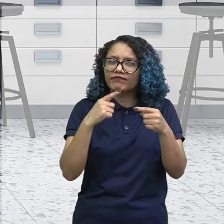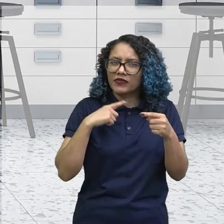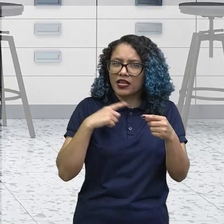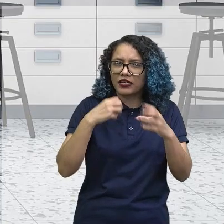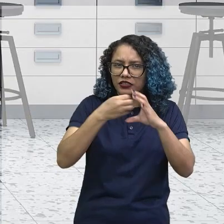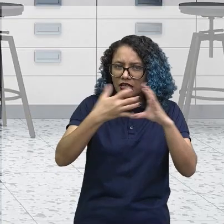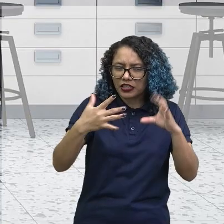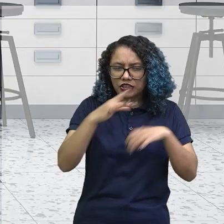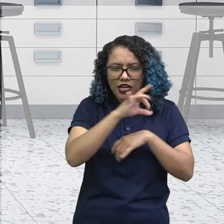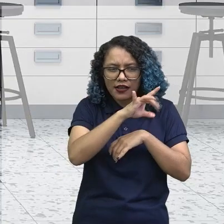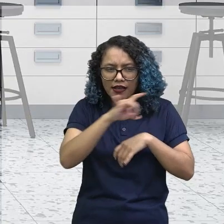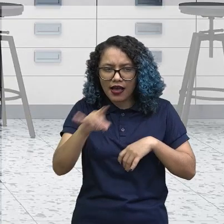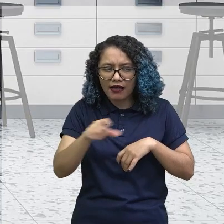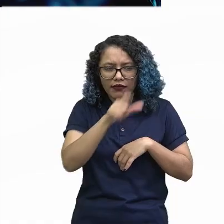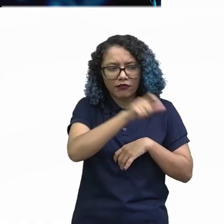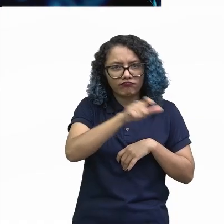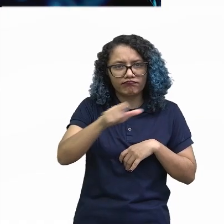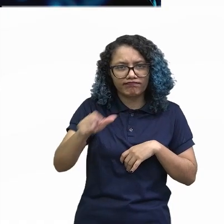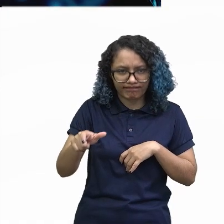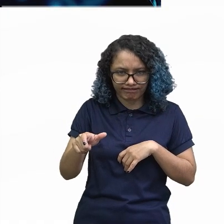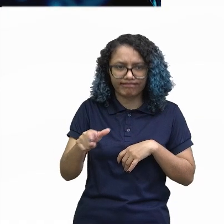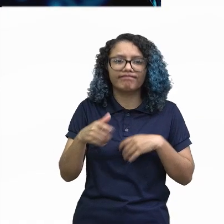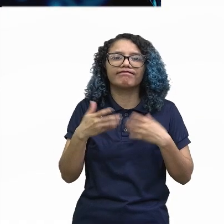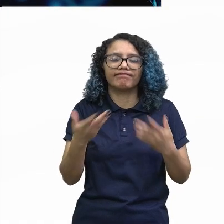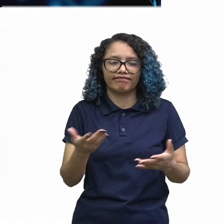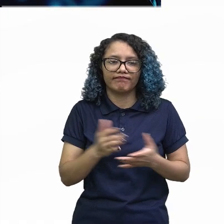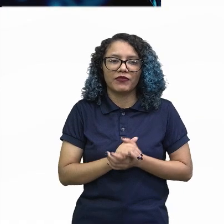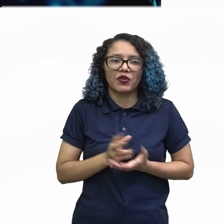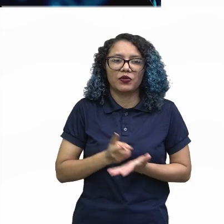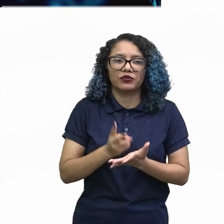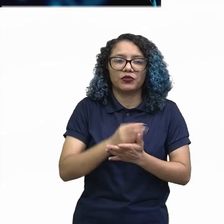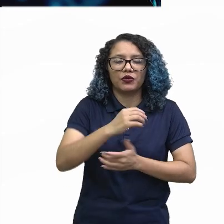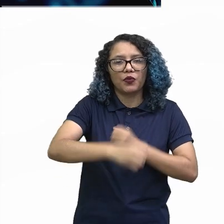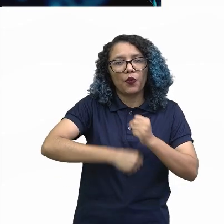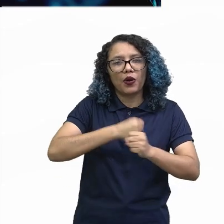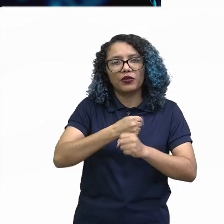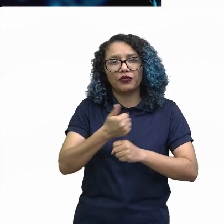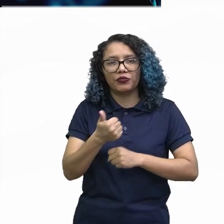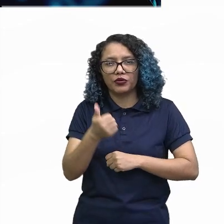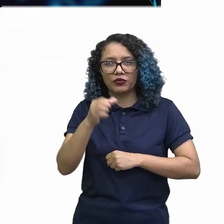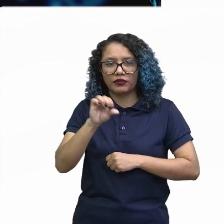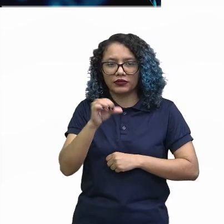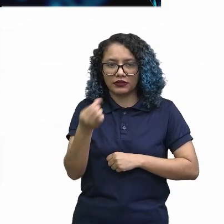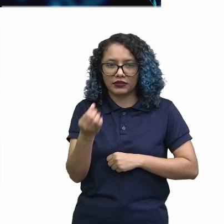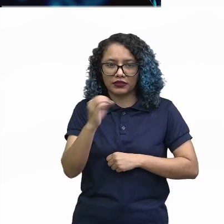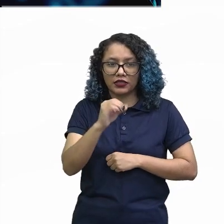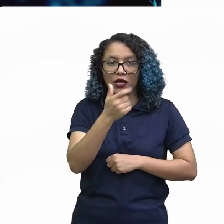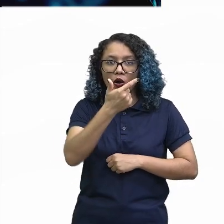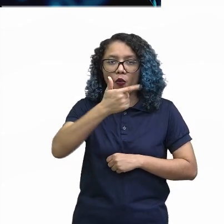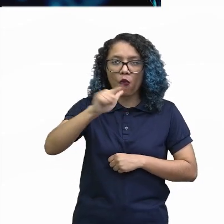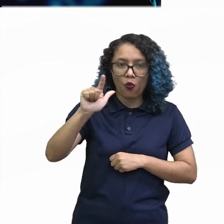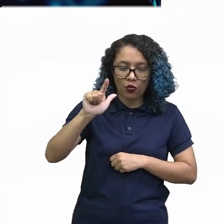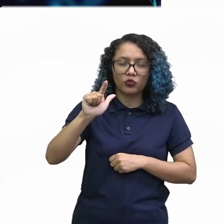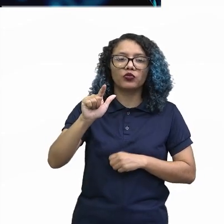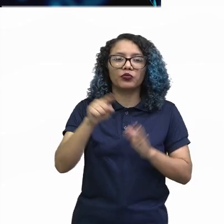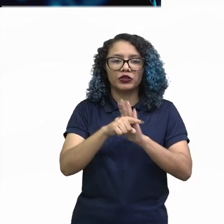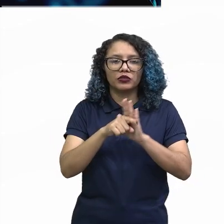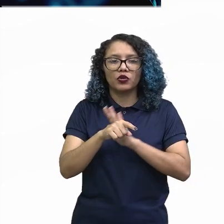indivíduo. Tá certo? E aí, vamos continuar. Em 1960, temos aí um outro pesquisador, o